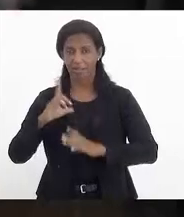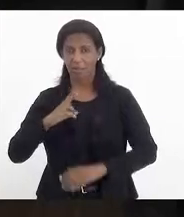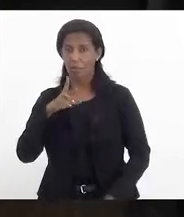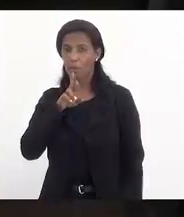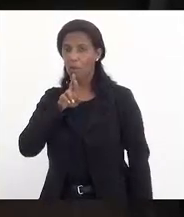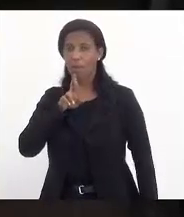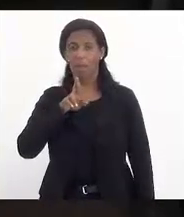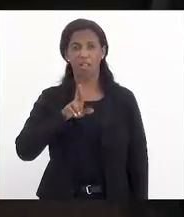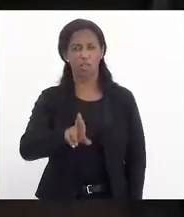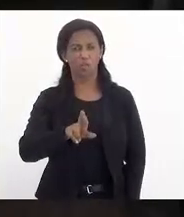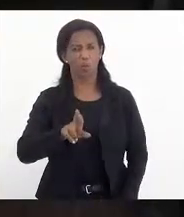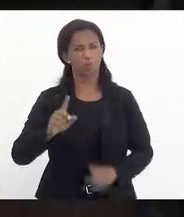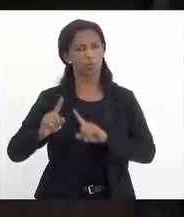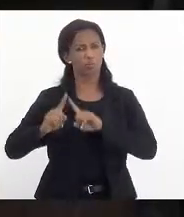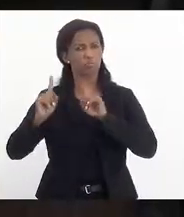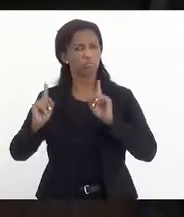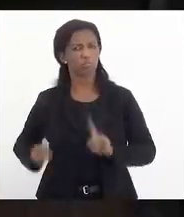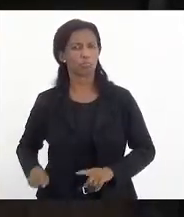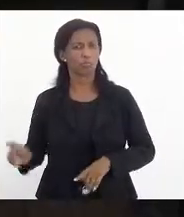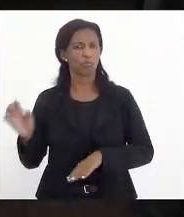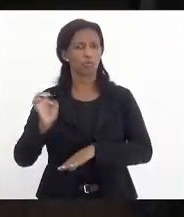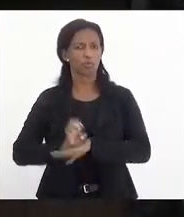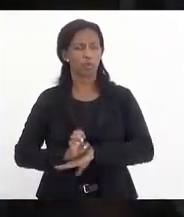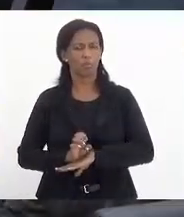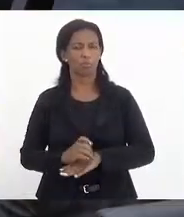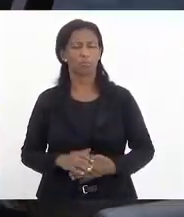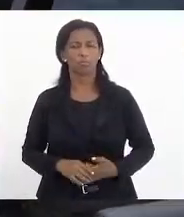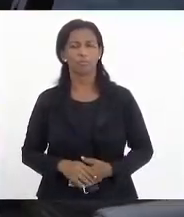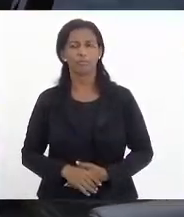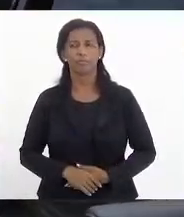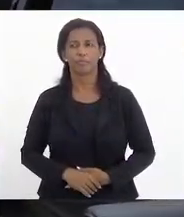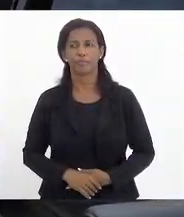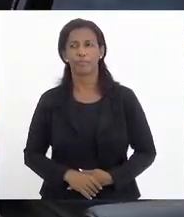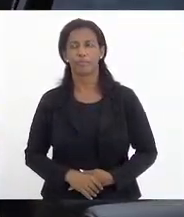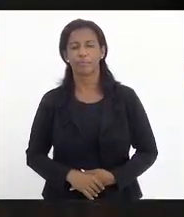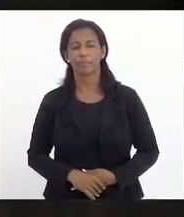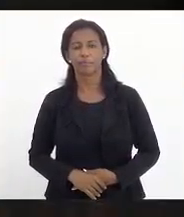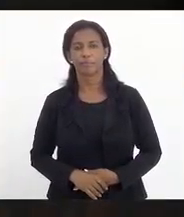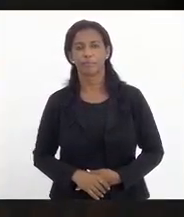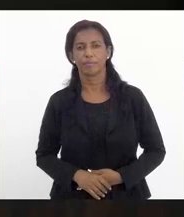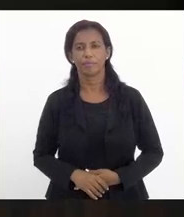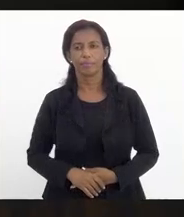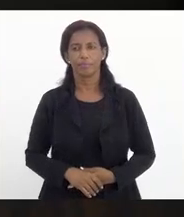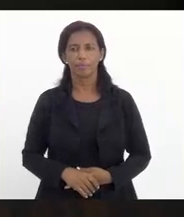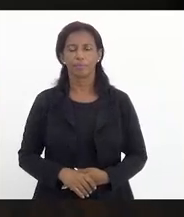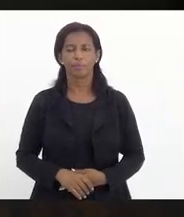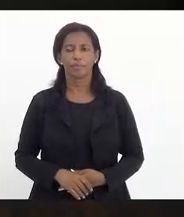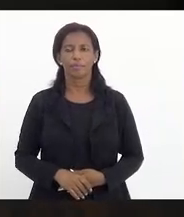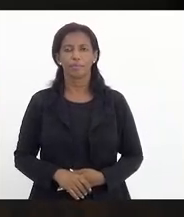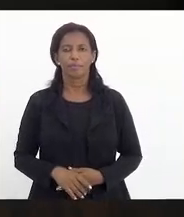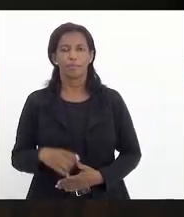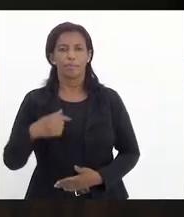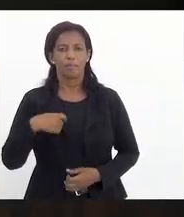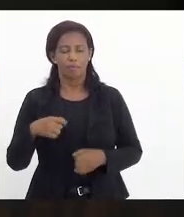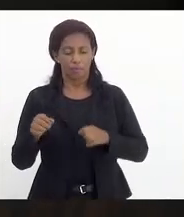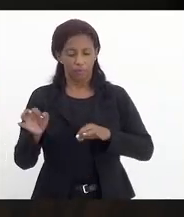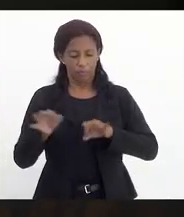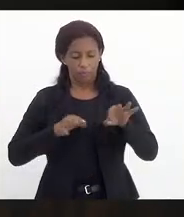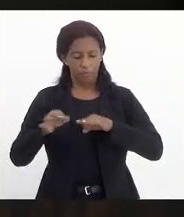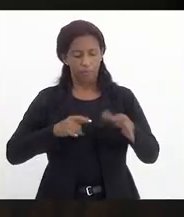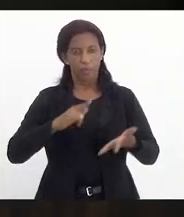resposta em prol dos servidores e em prol do Estado Fluminense. Ok. Eu vou fazer um encaminhamento para que a gente possa